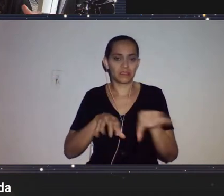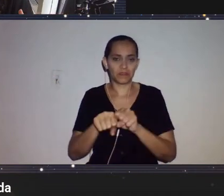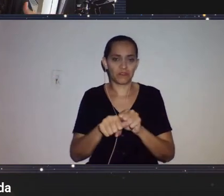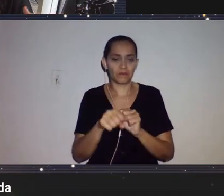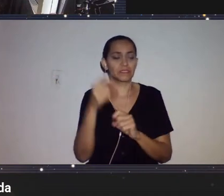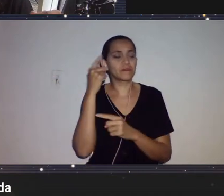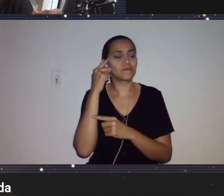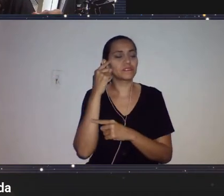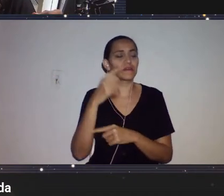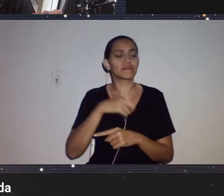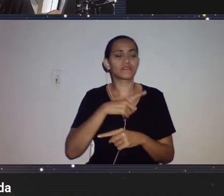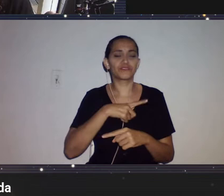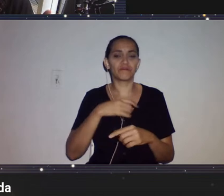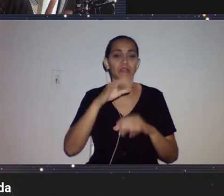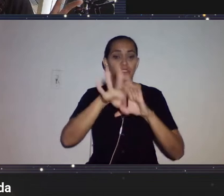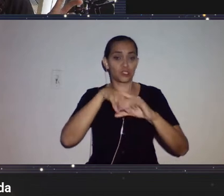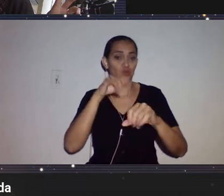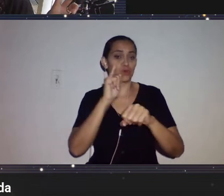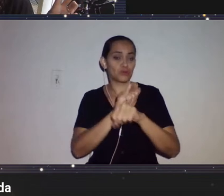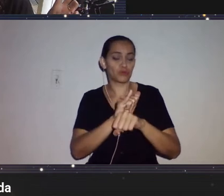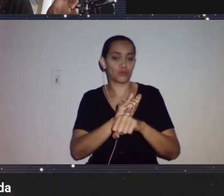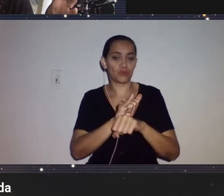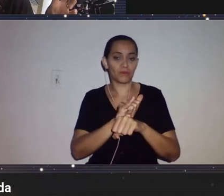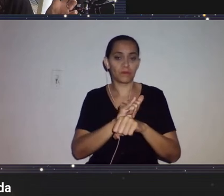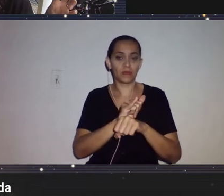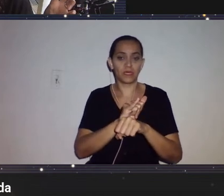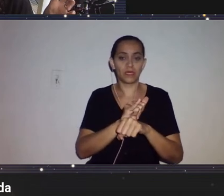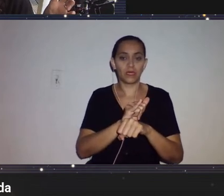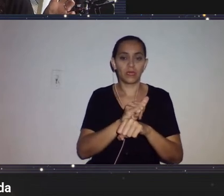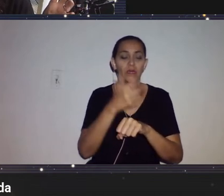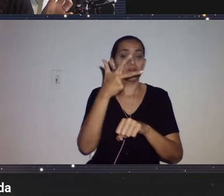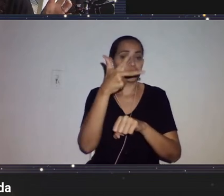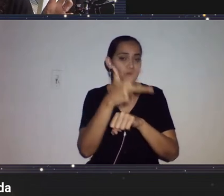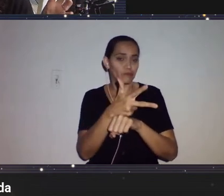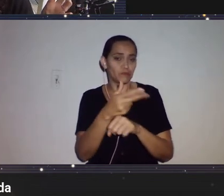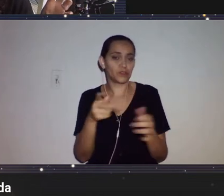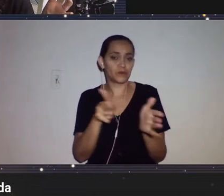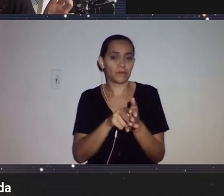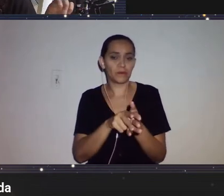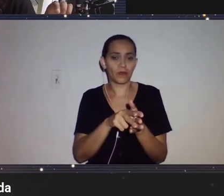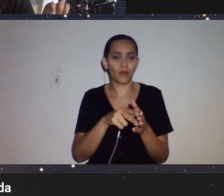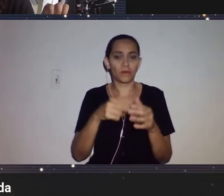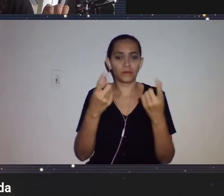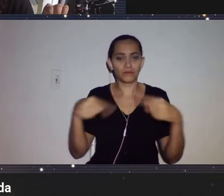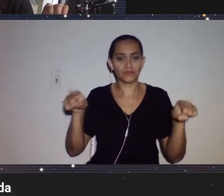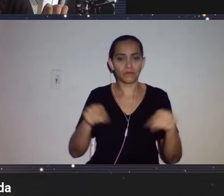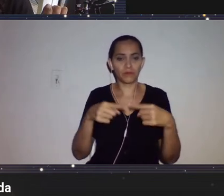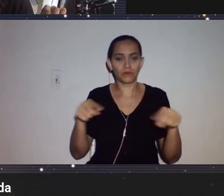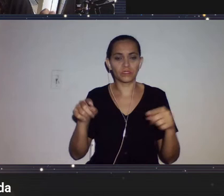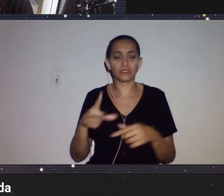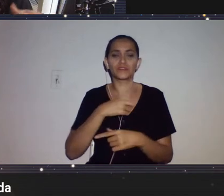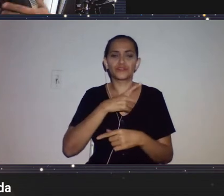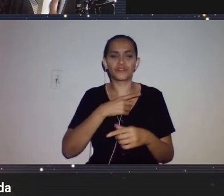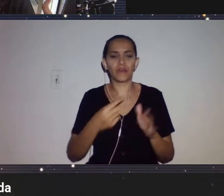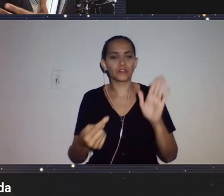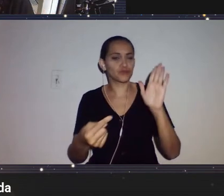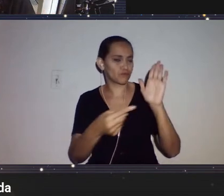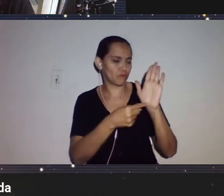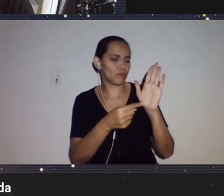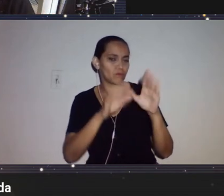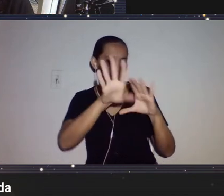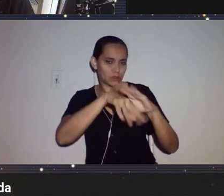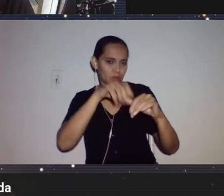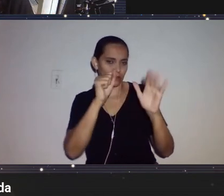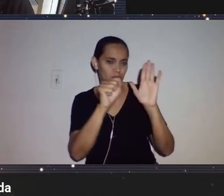num vídeo de música, tivesse um botão que linkasse para música no Spotify. Porque às vezes eu estava ouvindo música